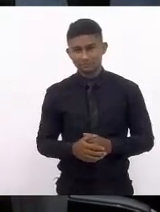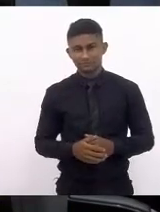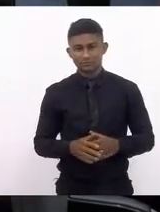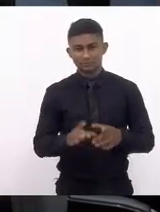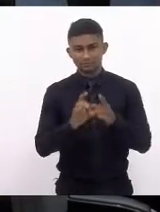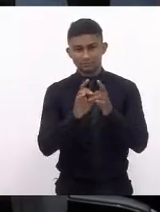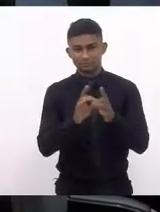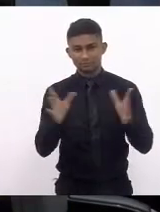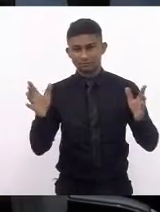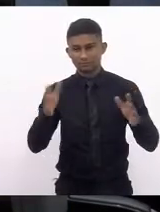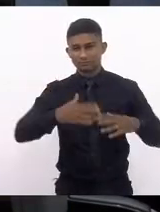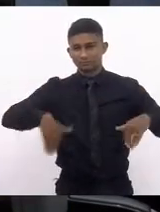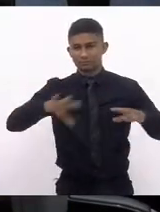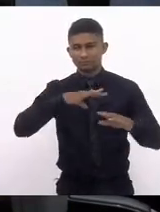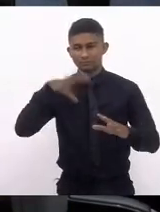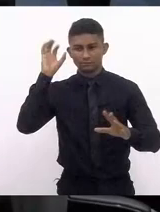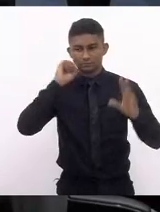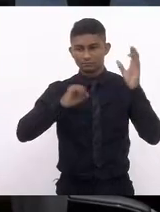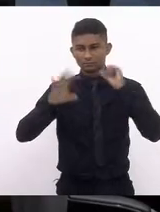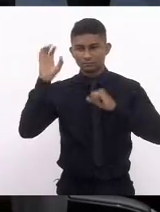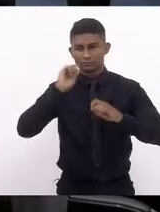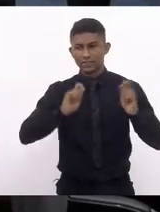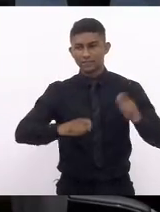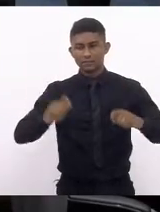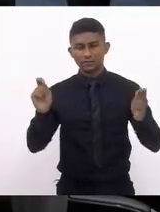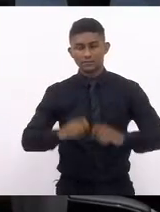tá todo mundo ouvindo a